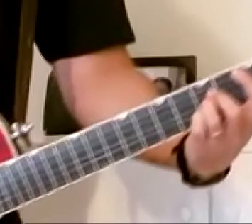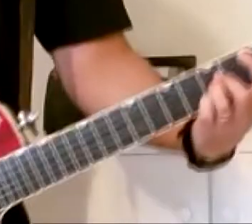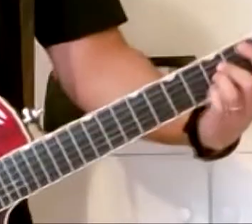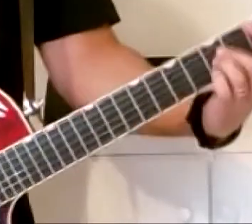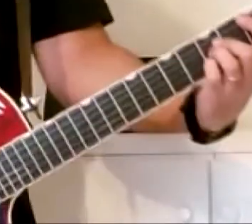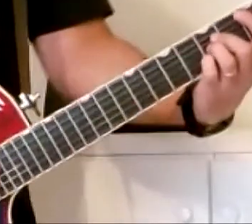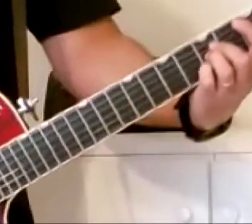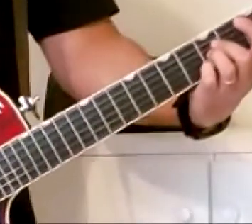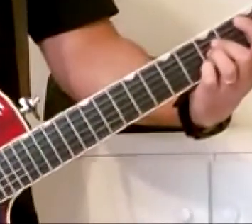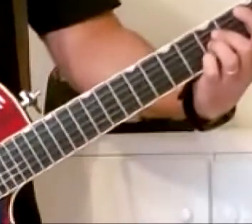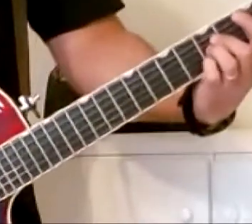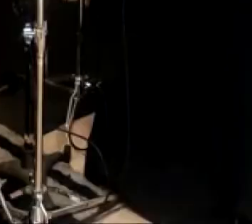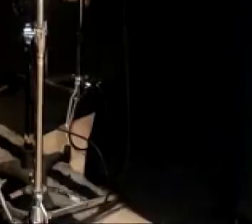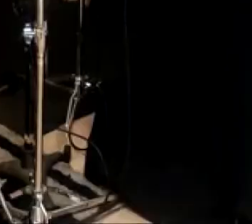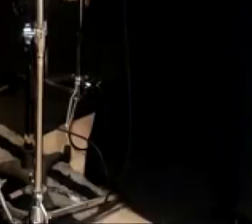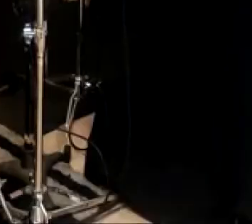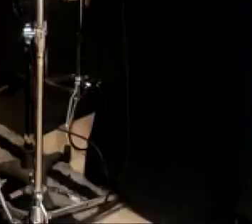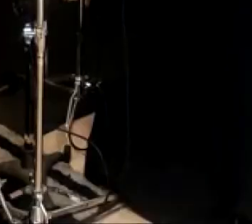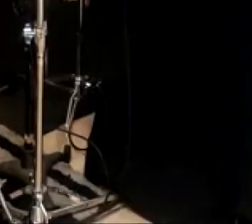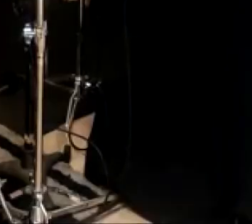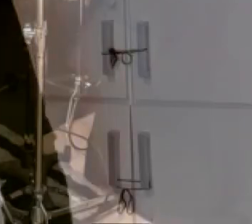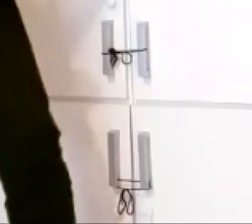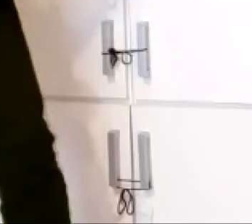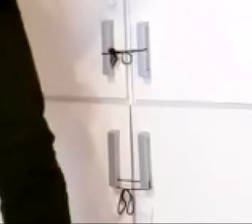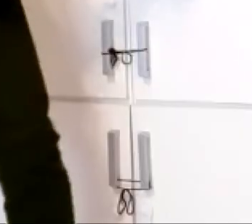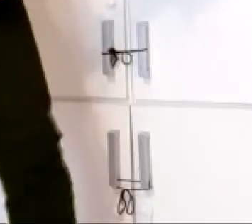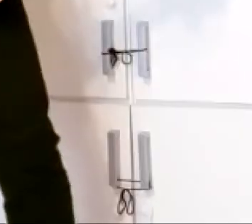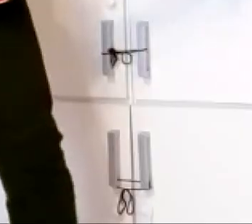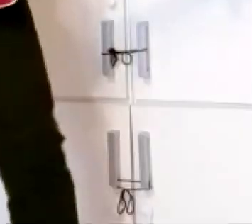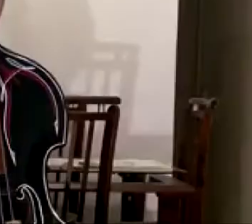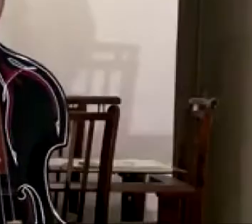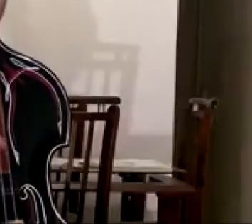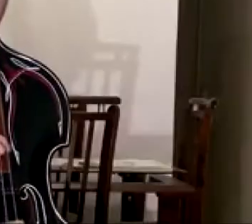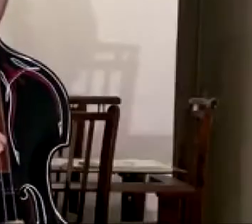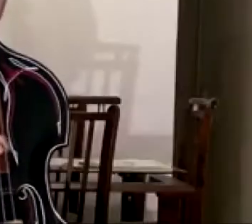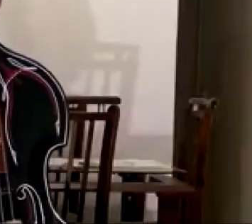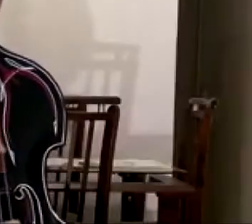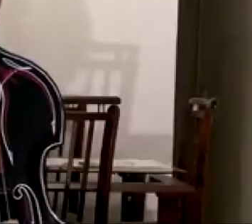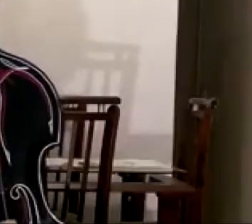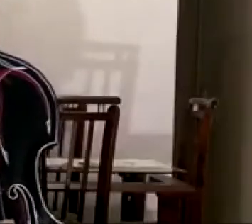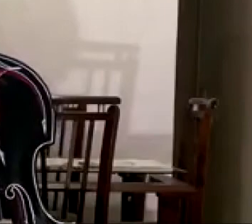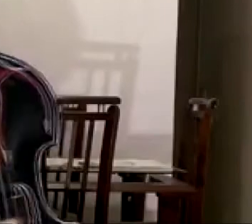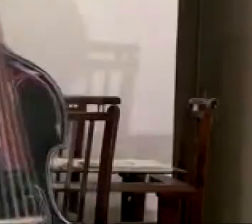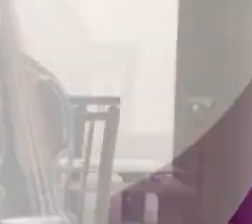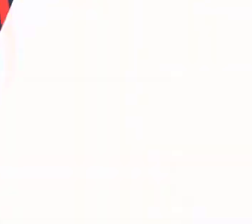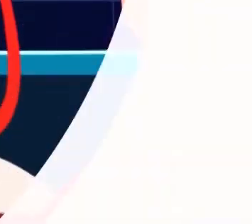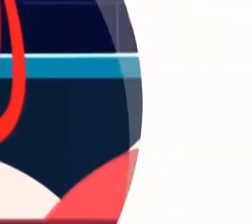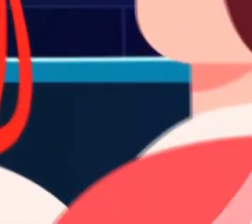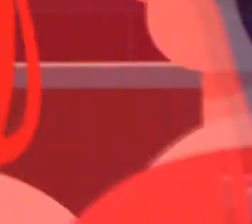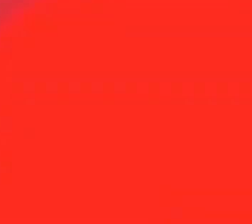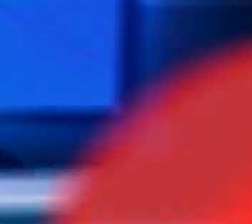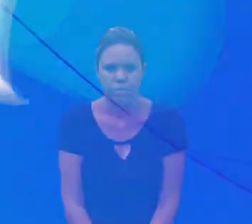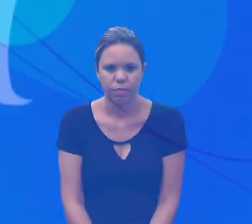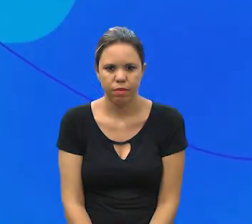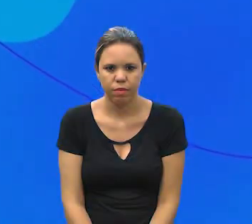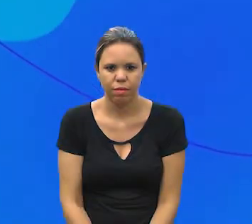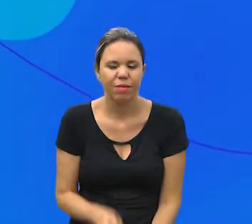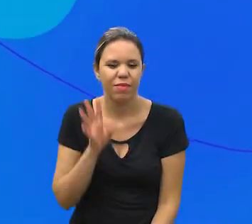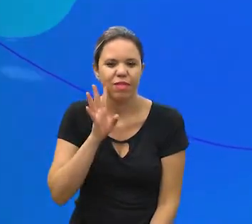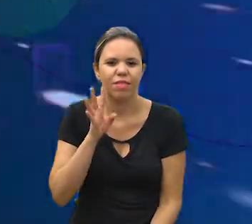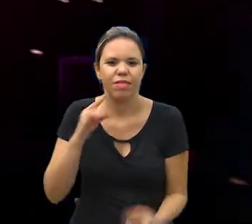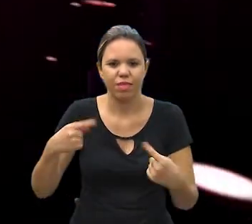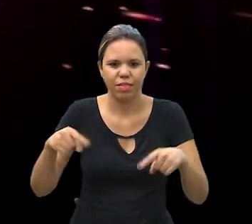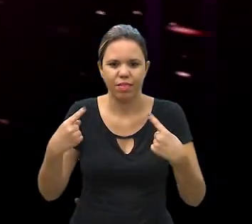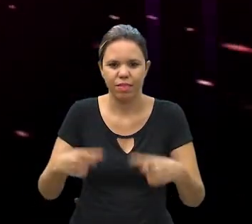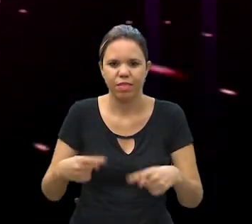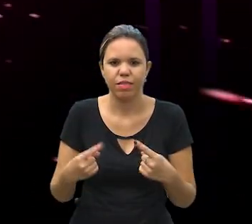viva Las Vegas, viva Las Vegas.